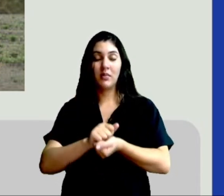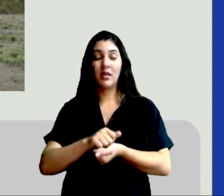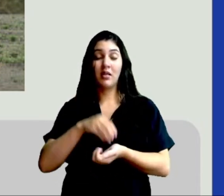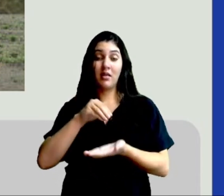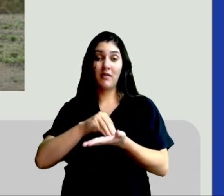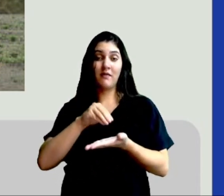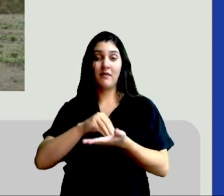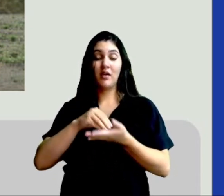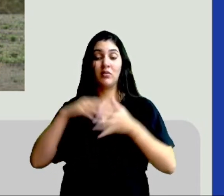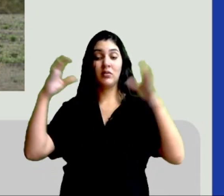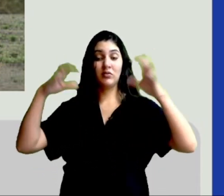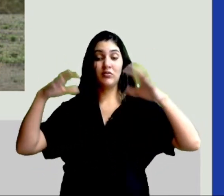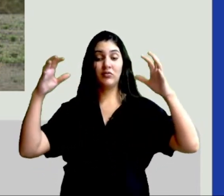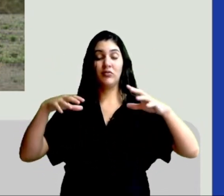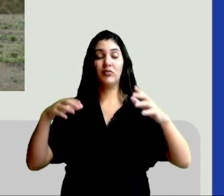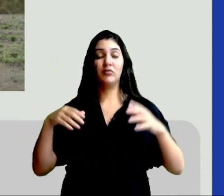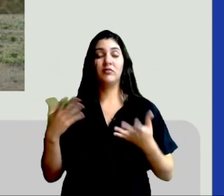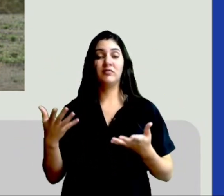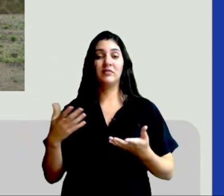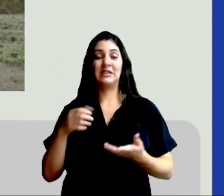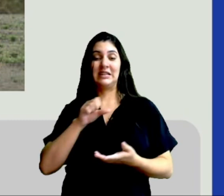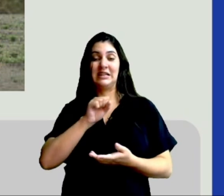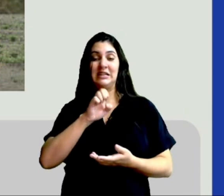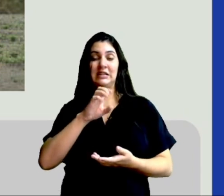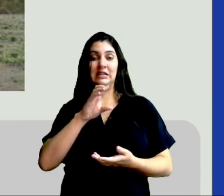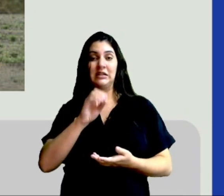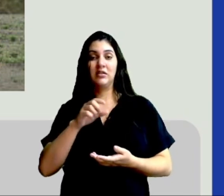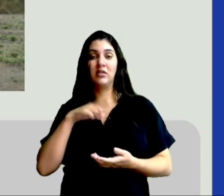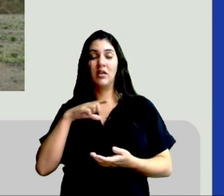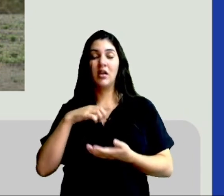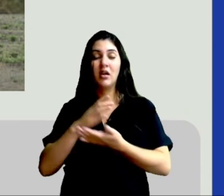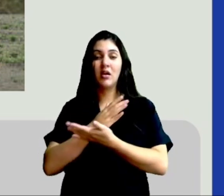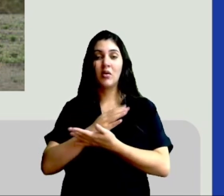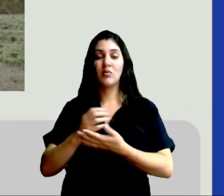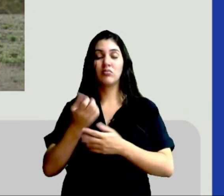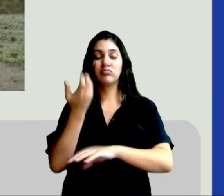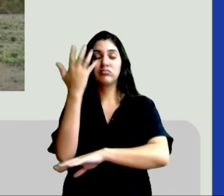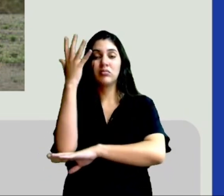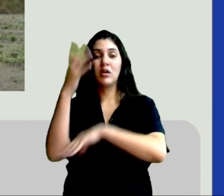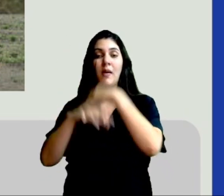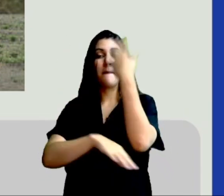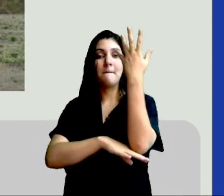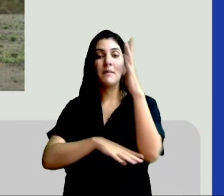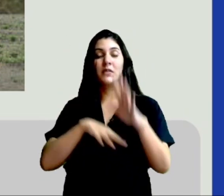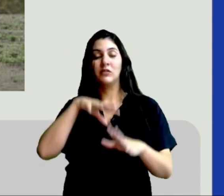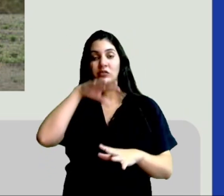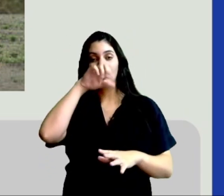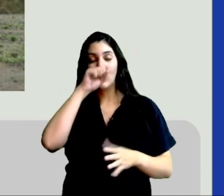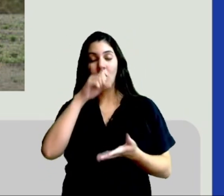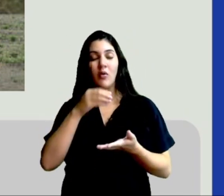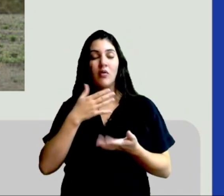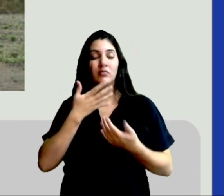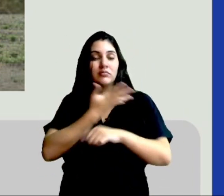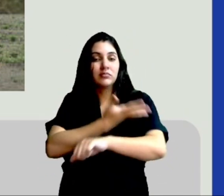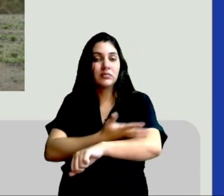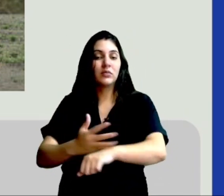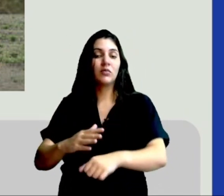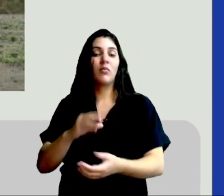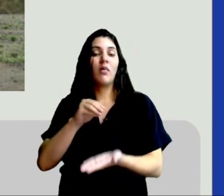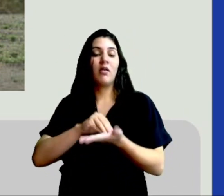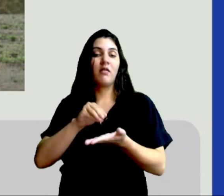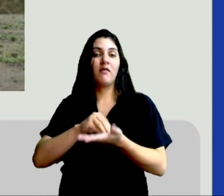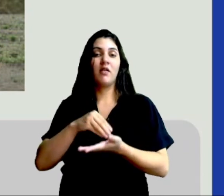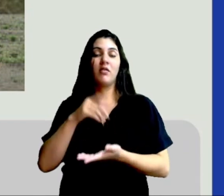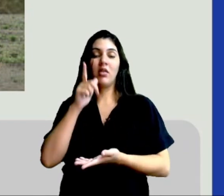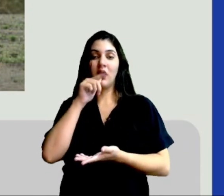de chuva, ao clima seco, né? Algumas plantas xerófitas, né? Acostumadas à ausência de água, né? E em algumas